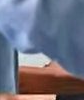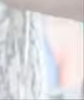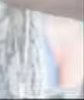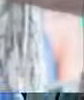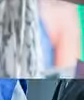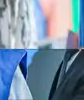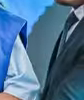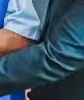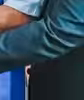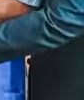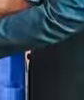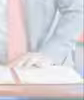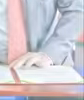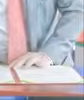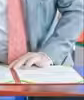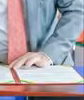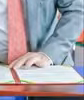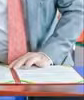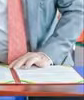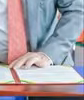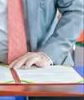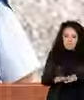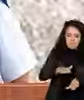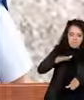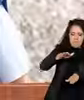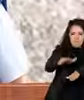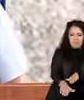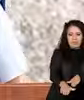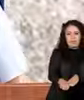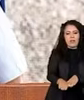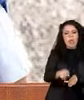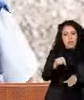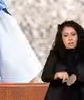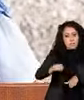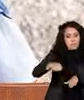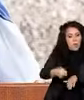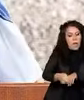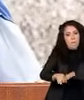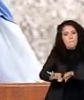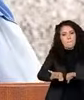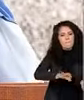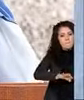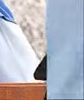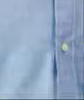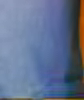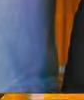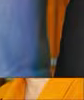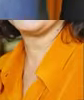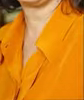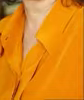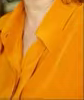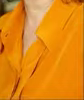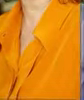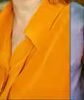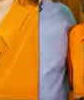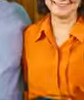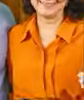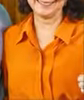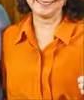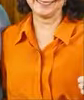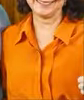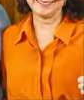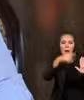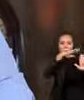país. Nós estamos dando mais um passo com o plano Ruas Visíveis. O povo pode